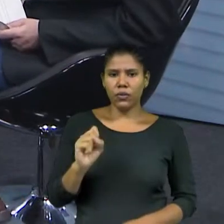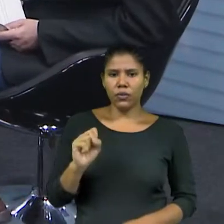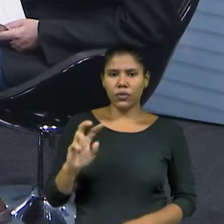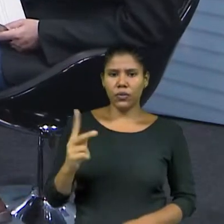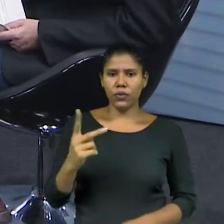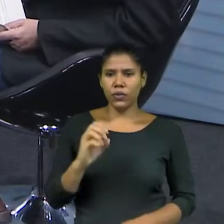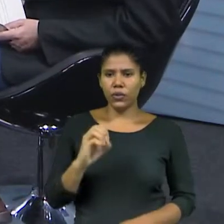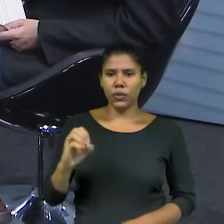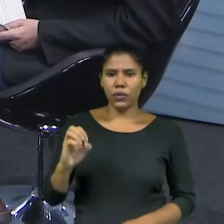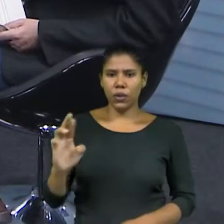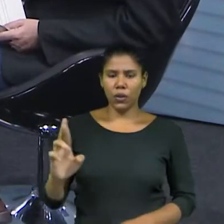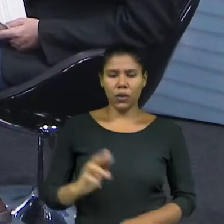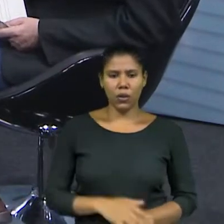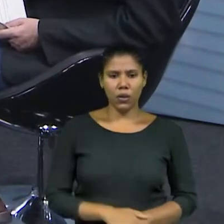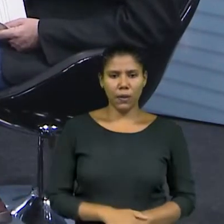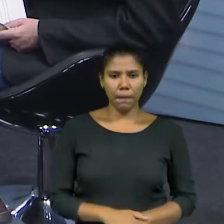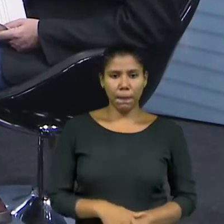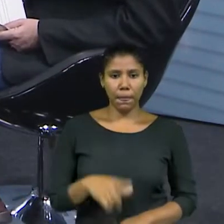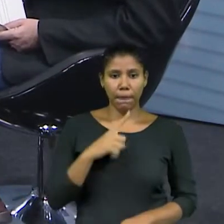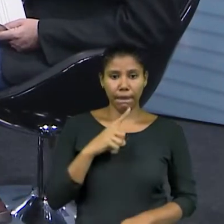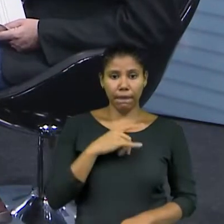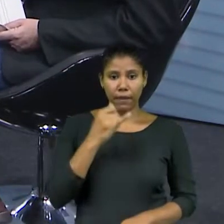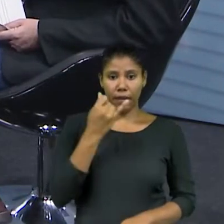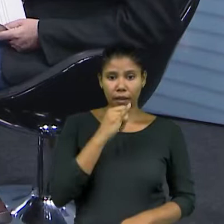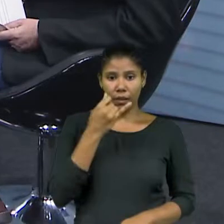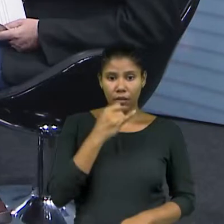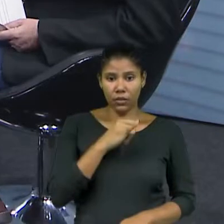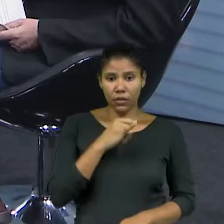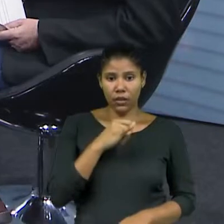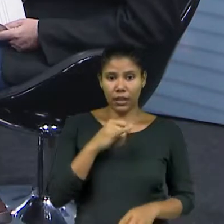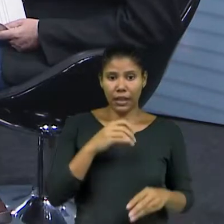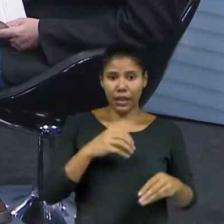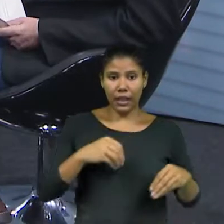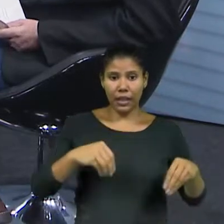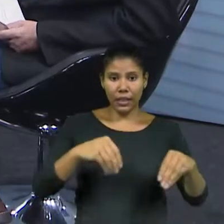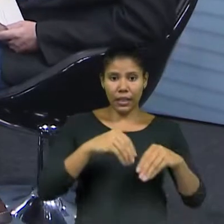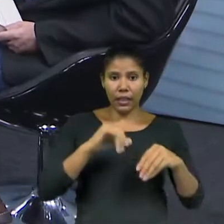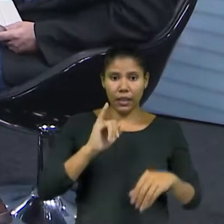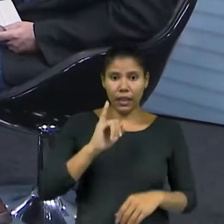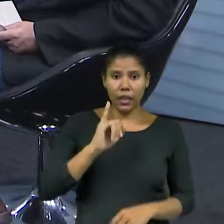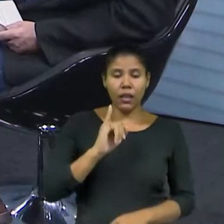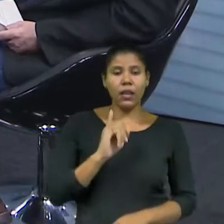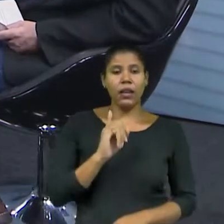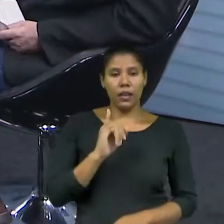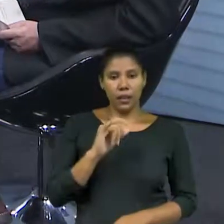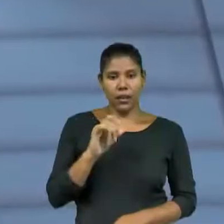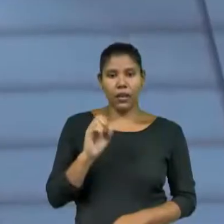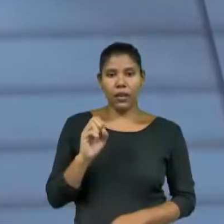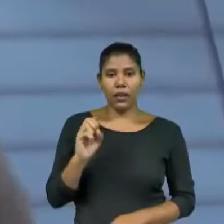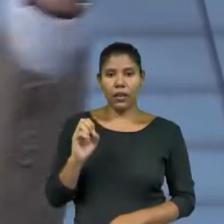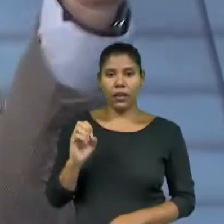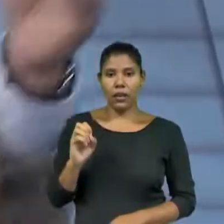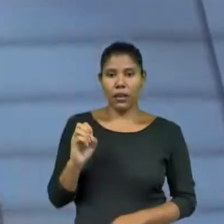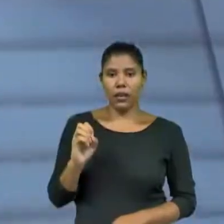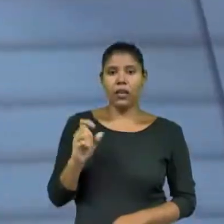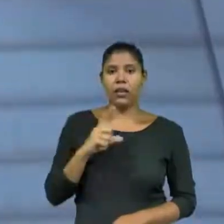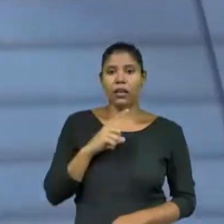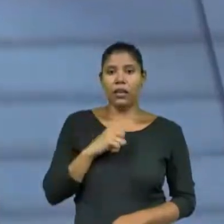energia offshore? É porque nós temos a energia em terra, que é chamada energia onshore. E energia offshore quando é no